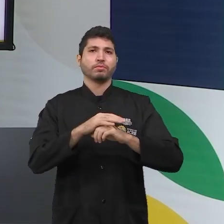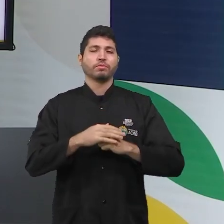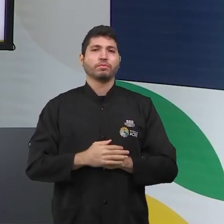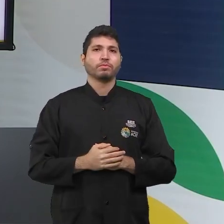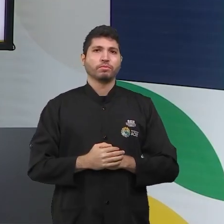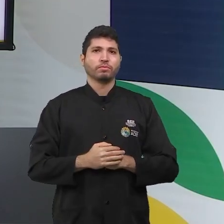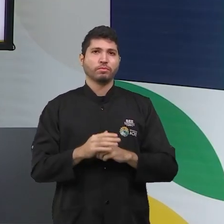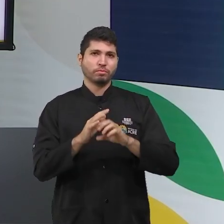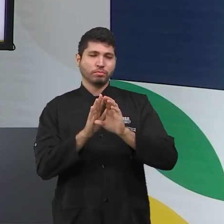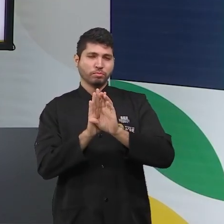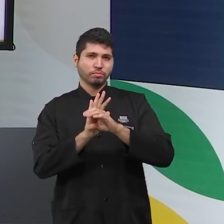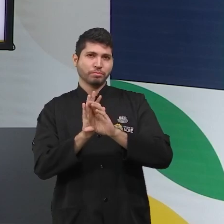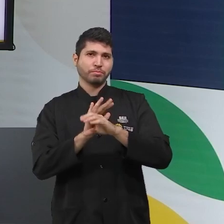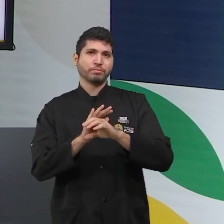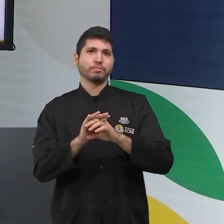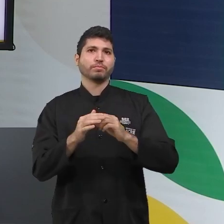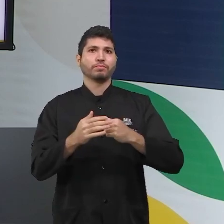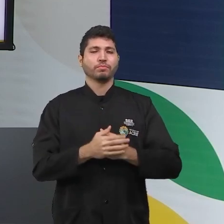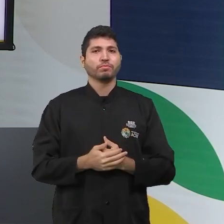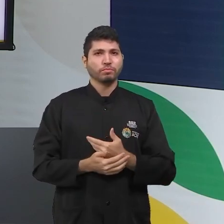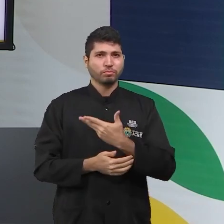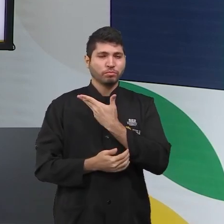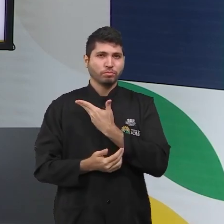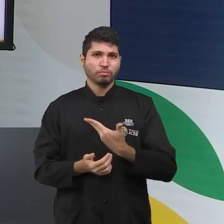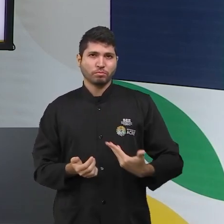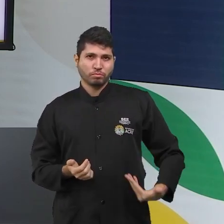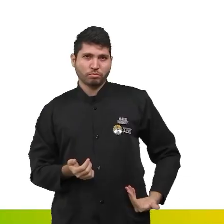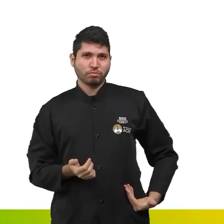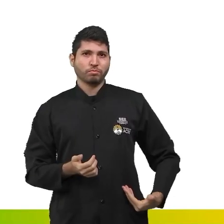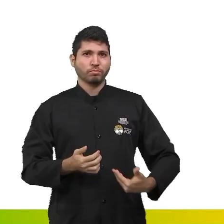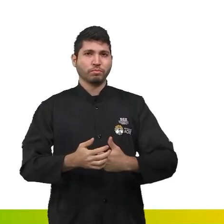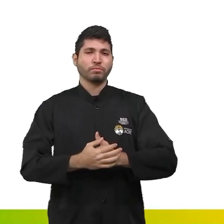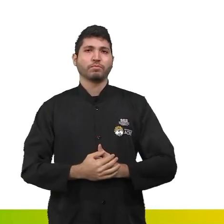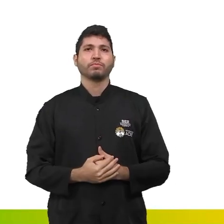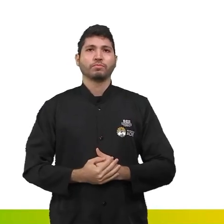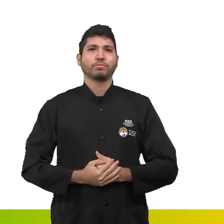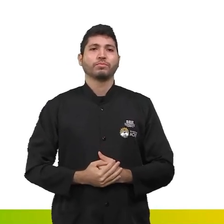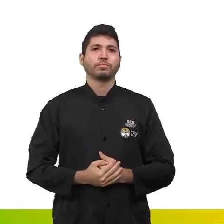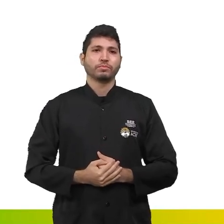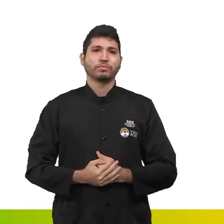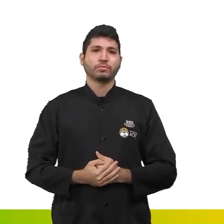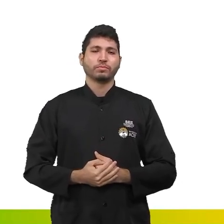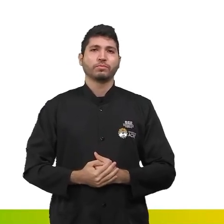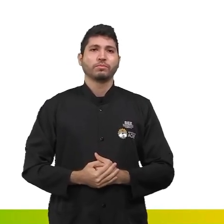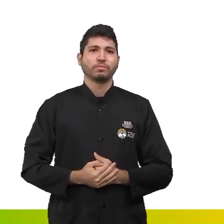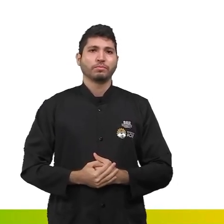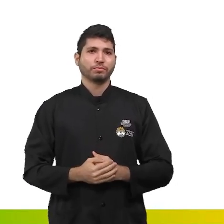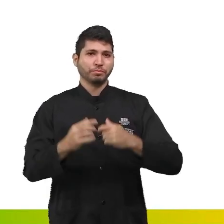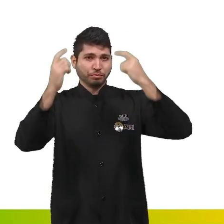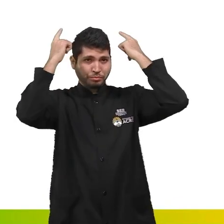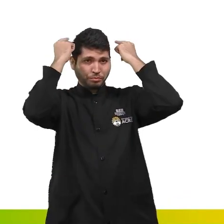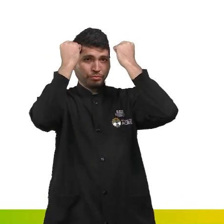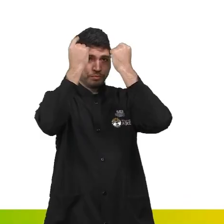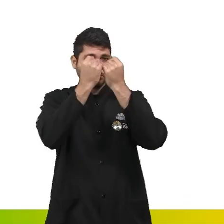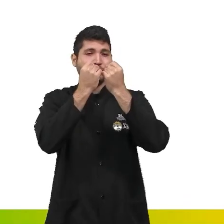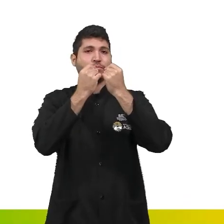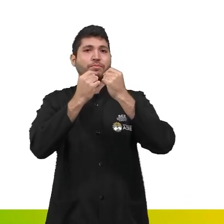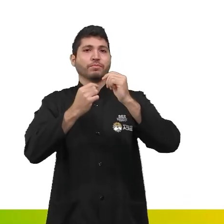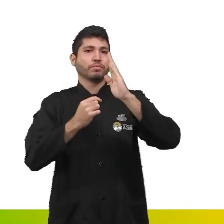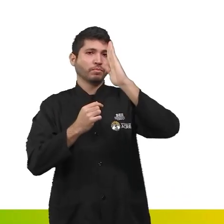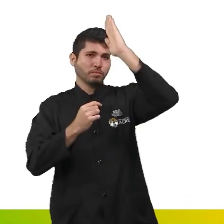conceito de república, com tudo isso. Mas olha só que interessante, Grécia e Roma